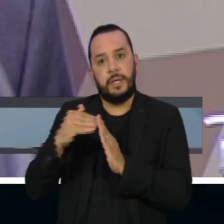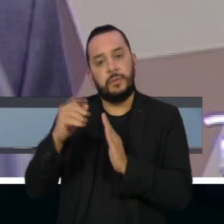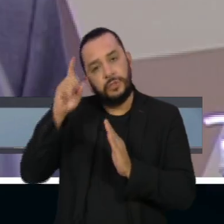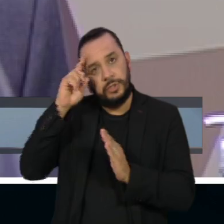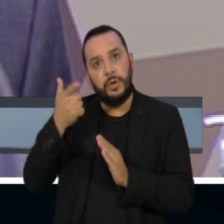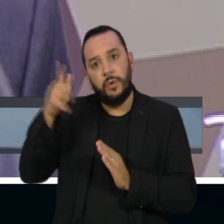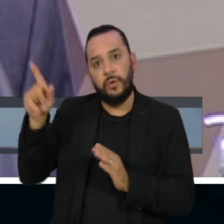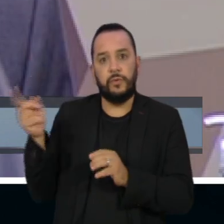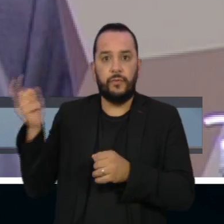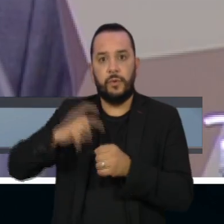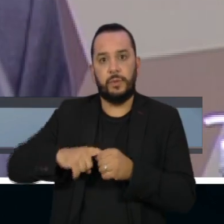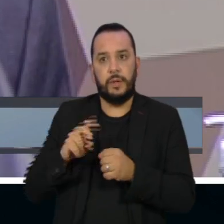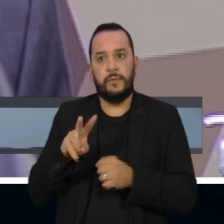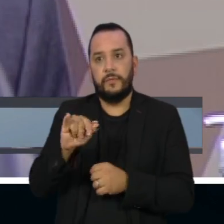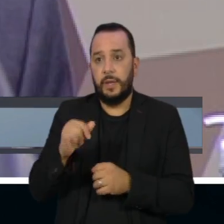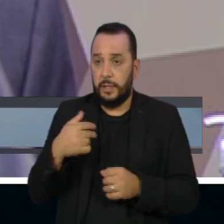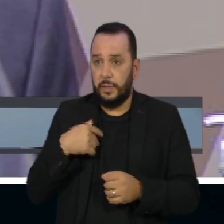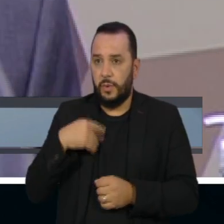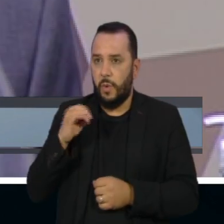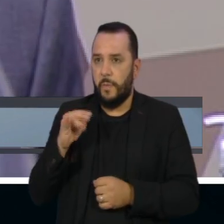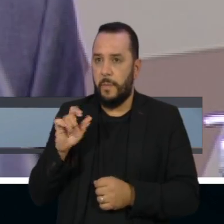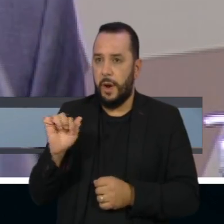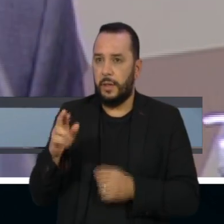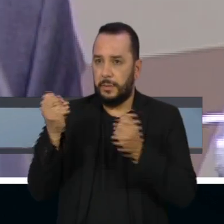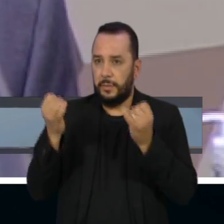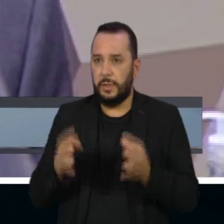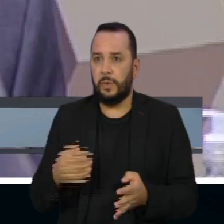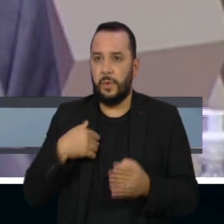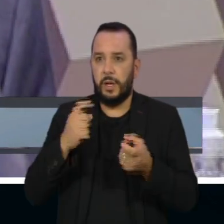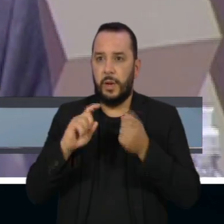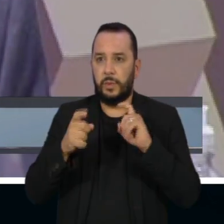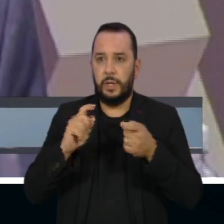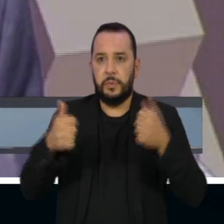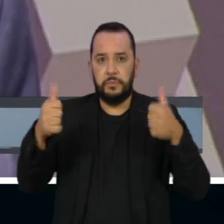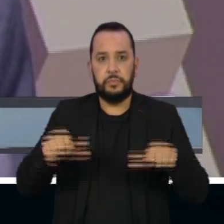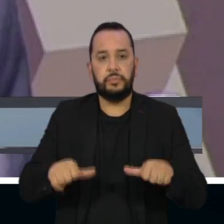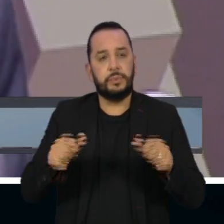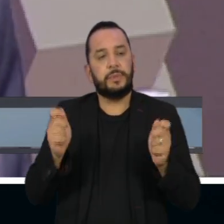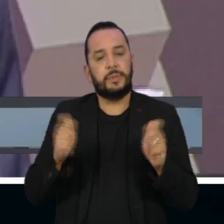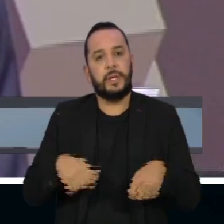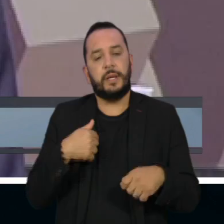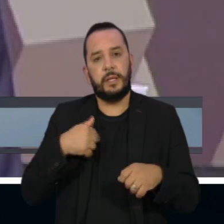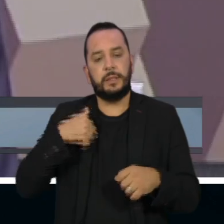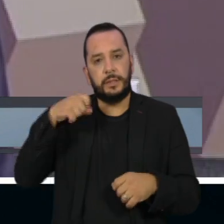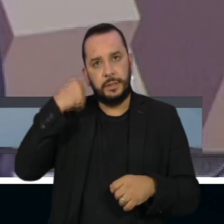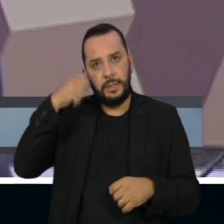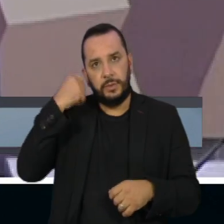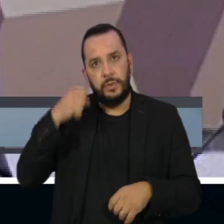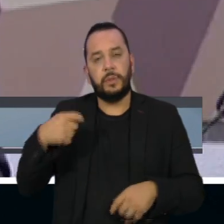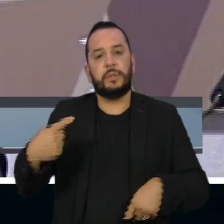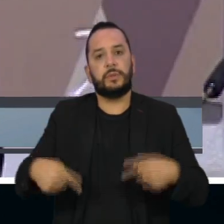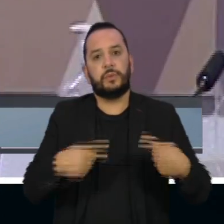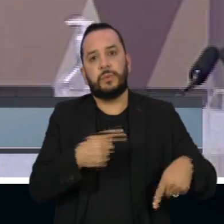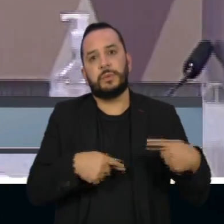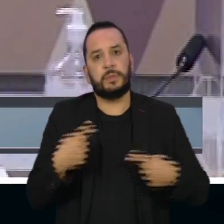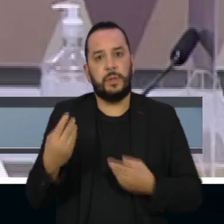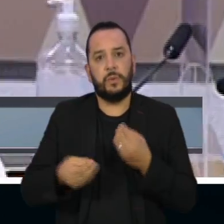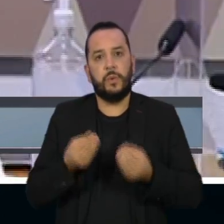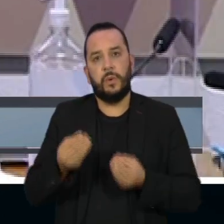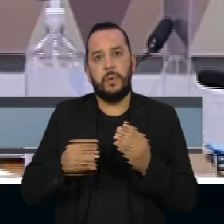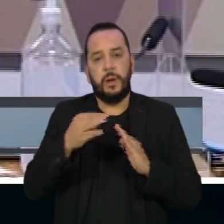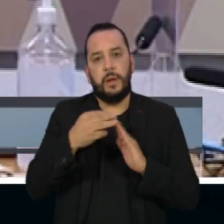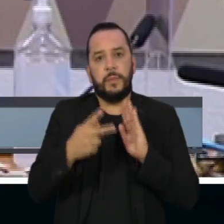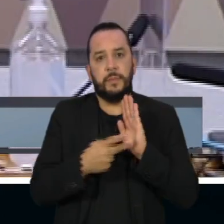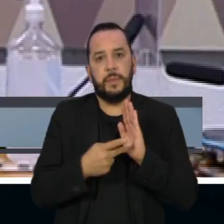data segundo Omar Aziz A reunião foi adiada para que os senadores possam participar das discussões da Medida